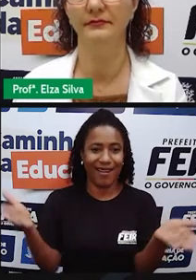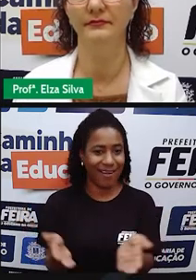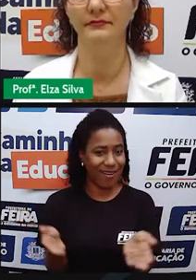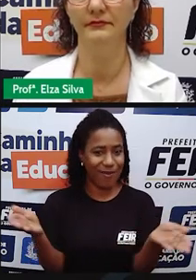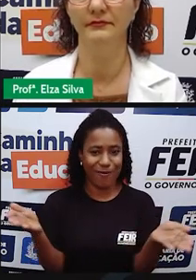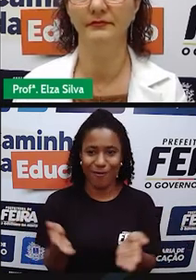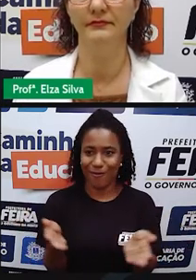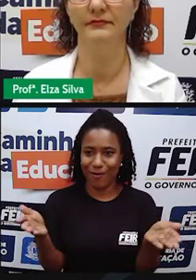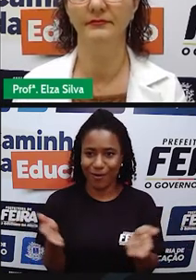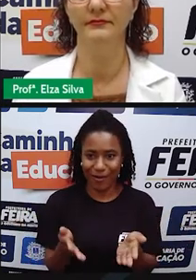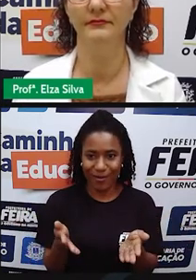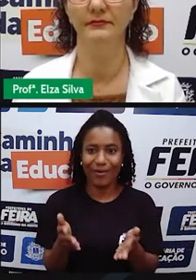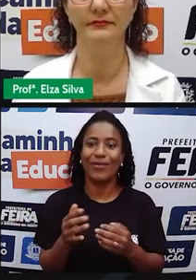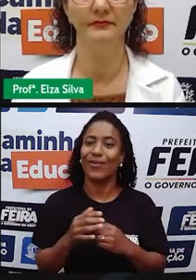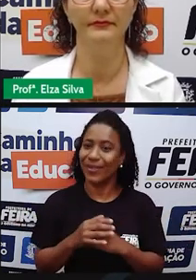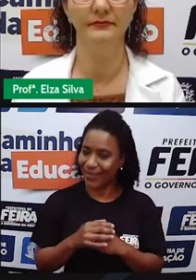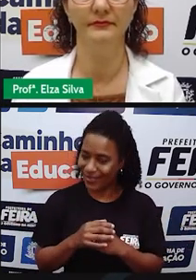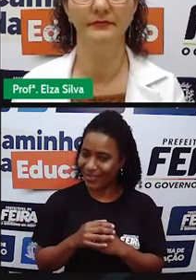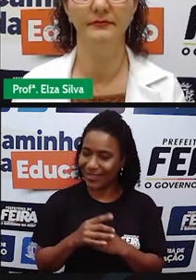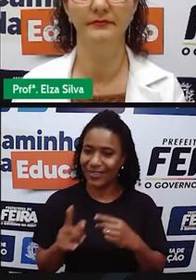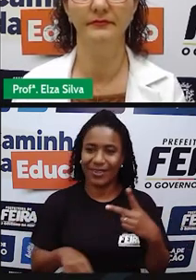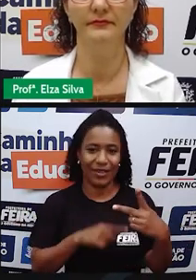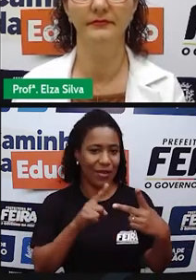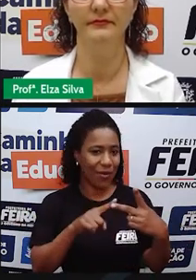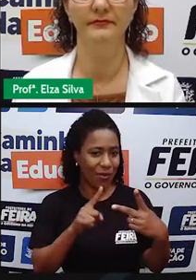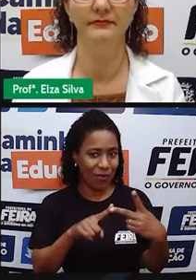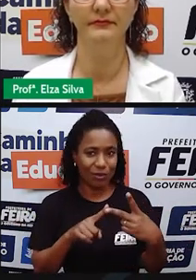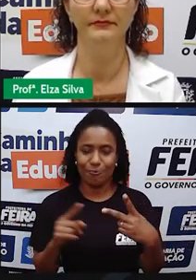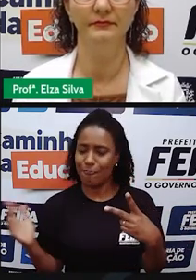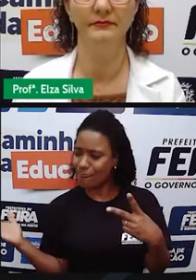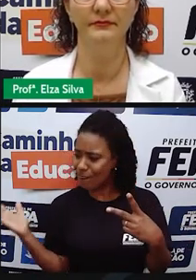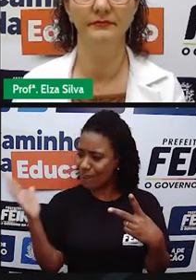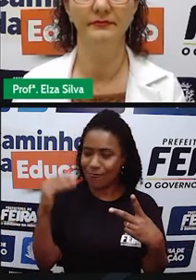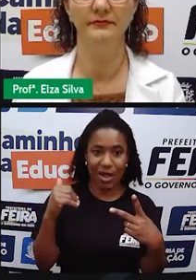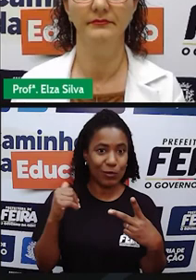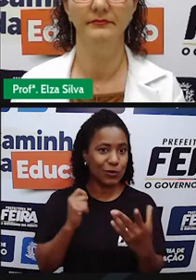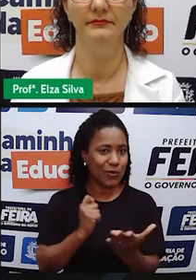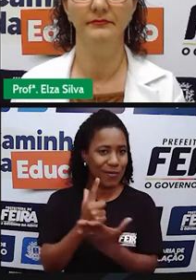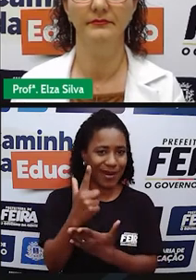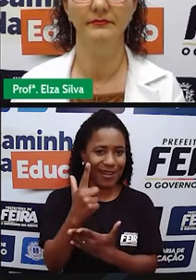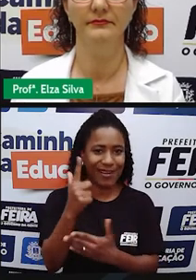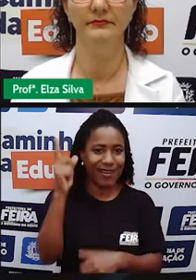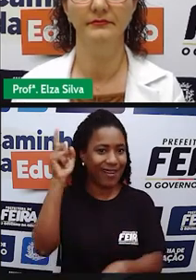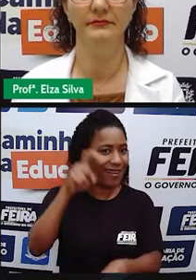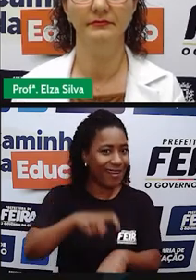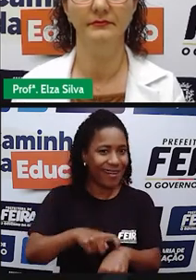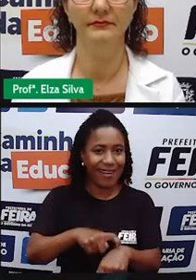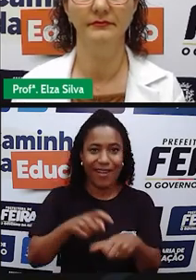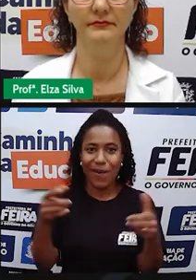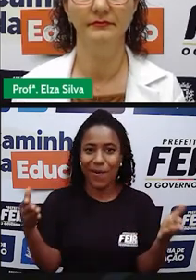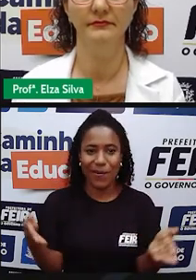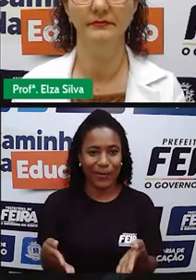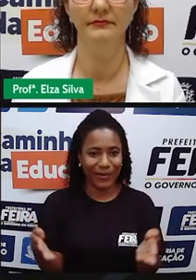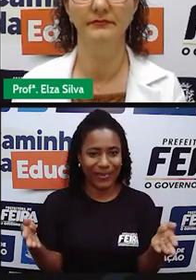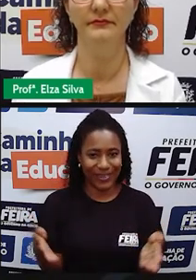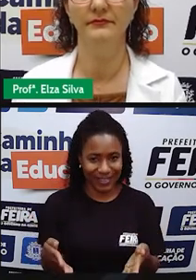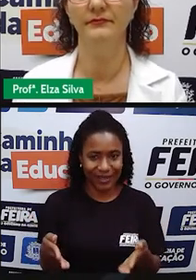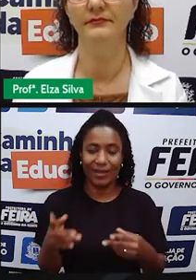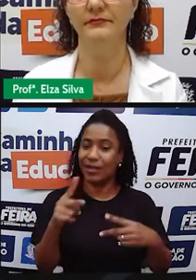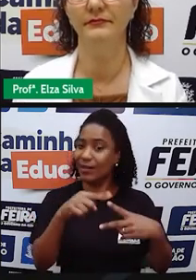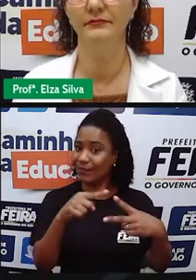ser let's shop now. Vamos comprar agora. Isso, essas duas opções estão